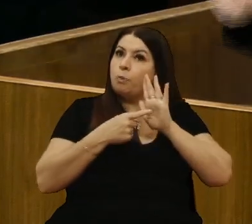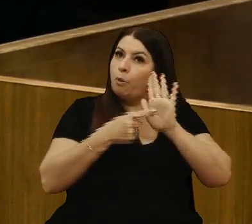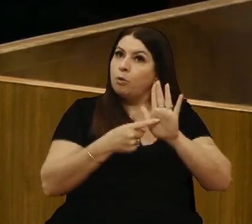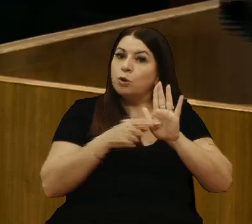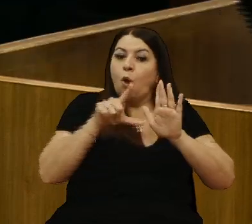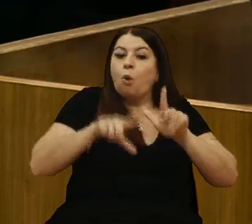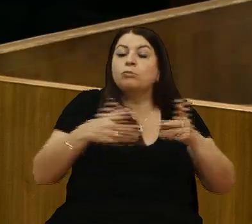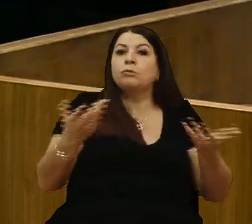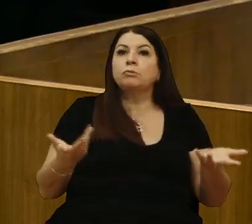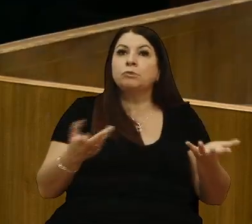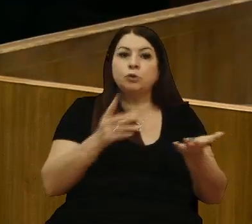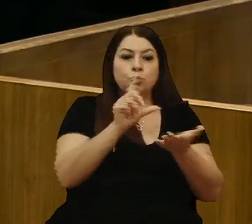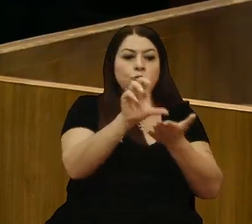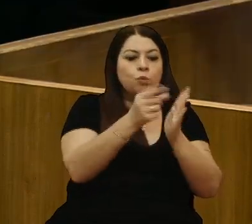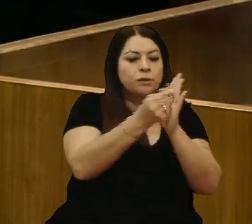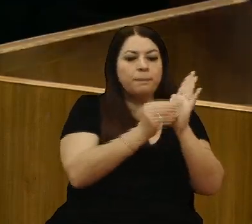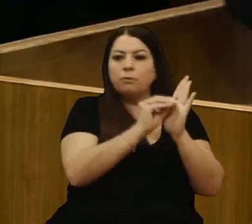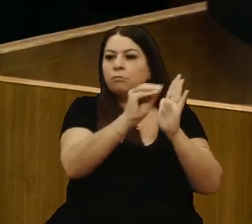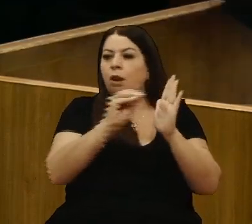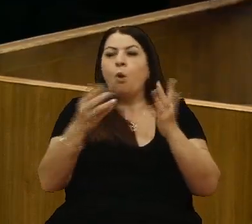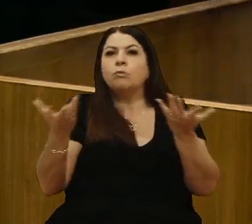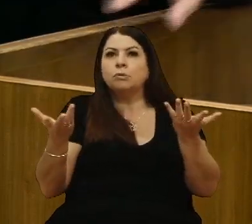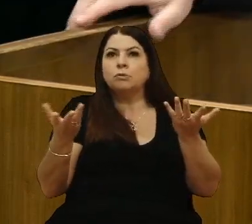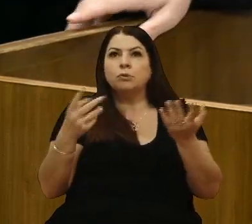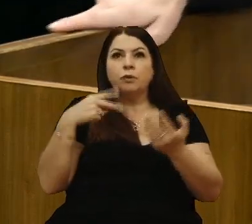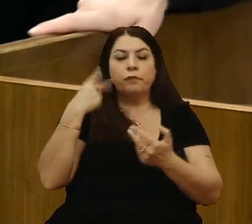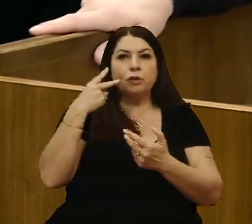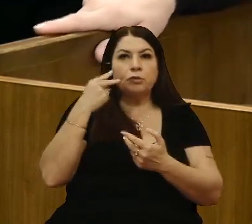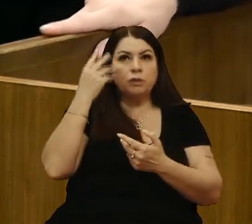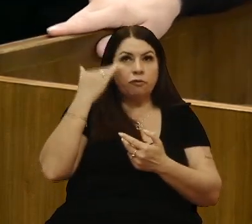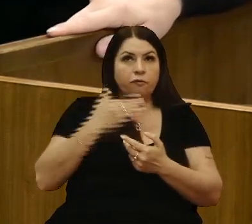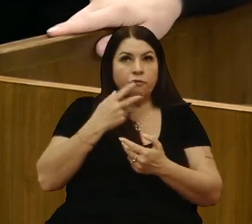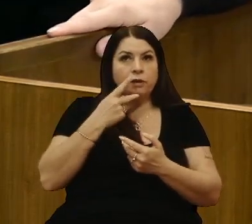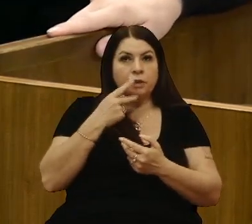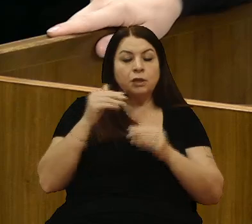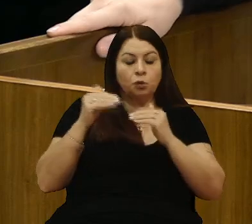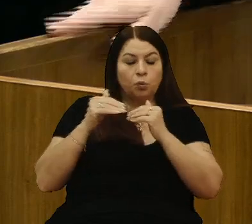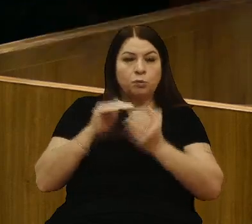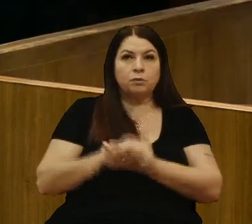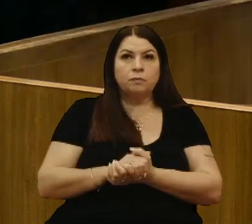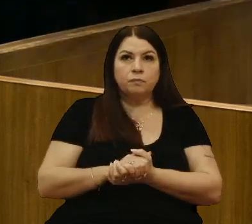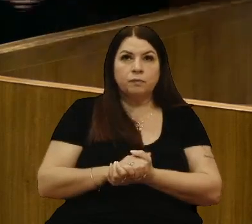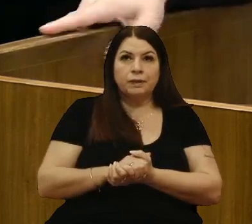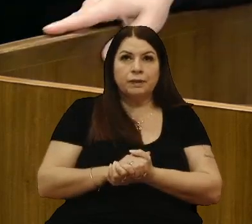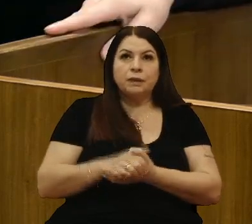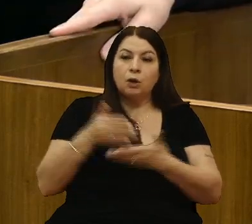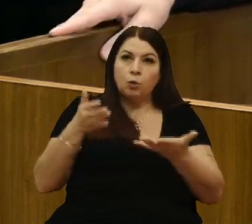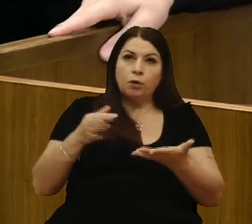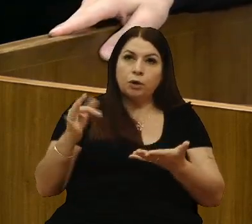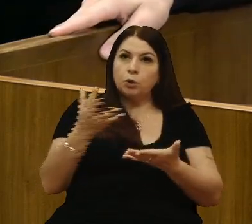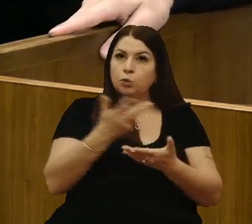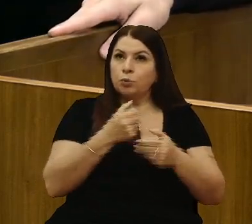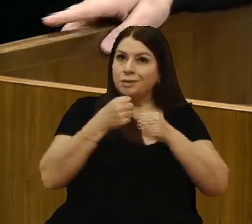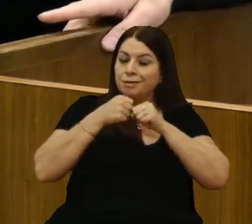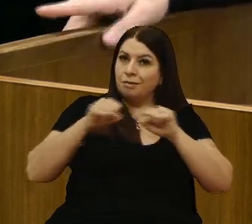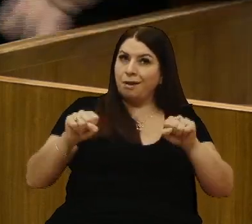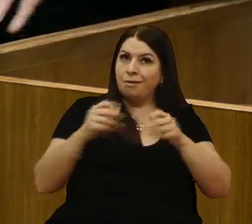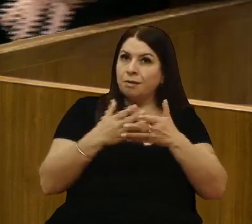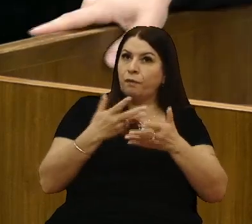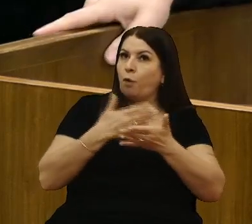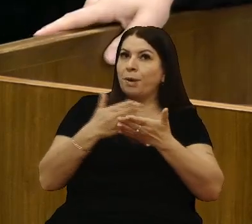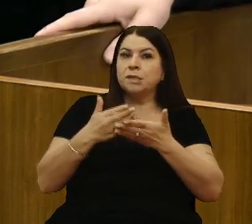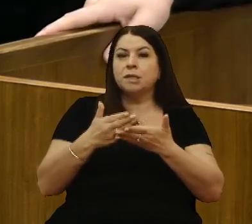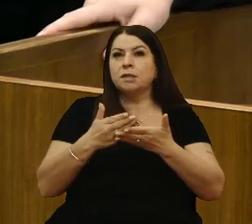onde está indo o orçamento. Porque ontem a vereadora Daiane falou uma coisa que eu concordei. Agora todas as secretarias vão começar